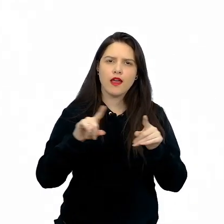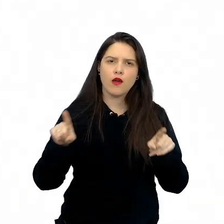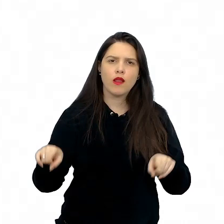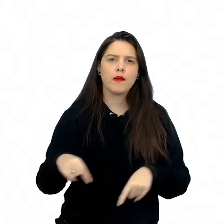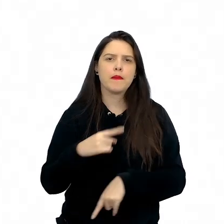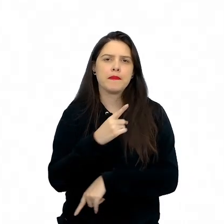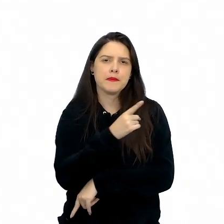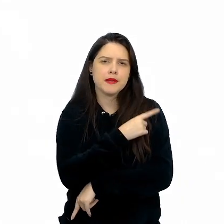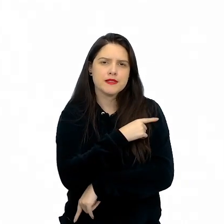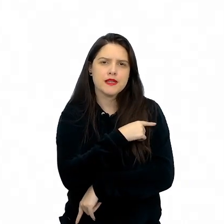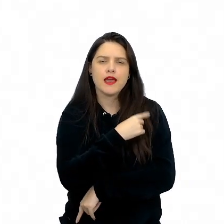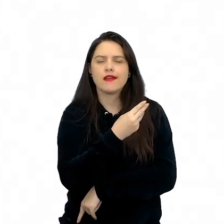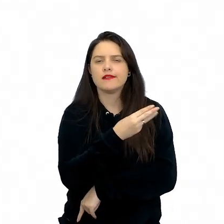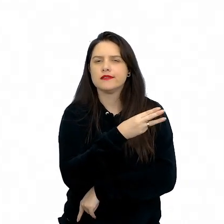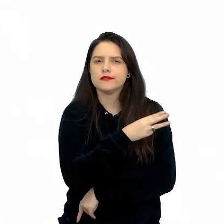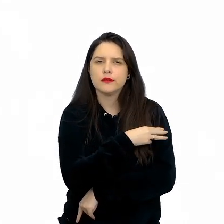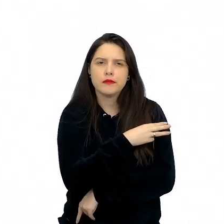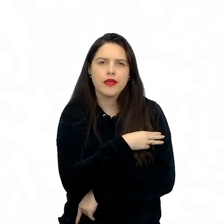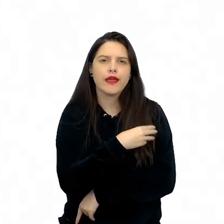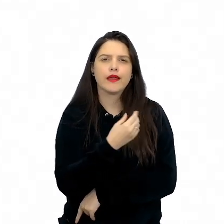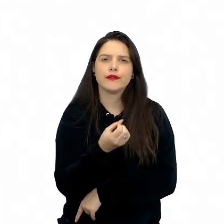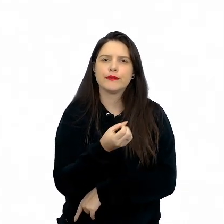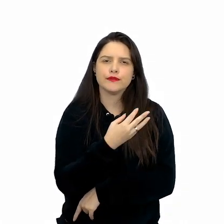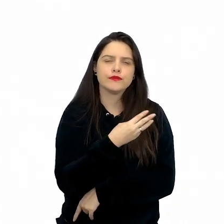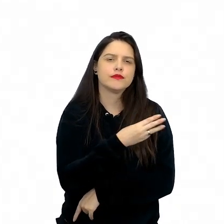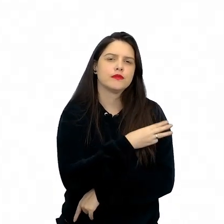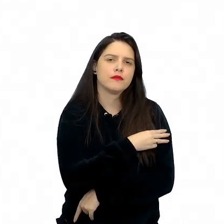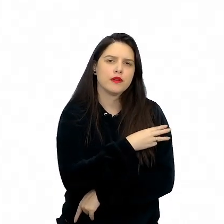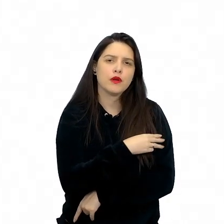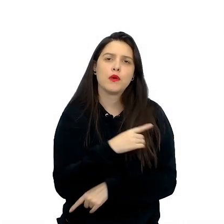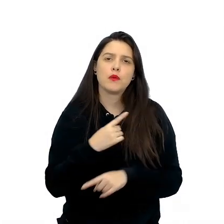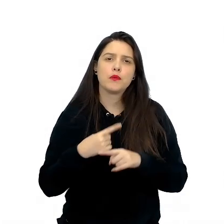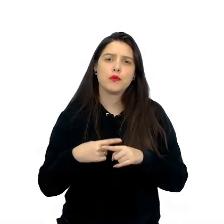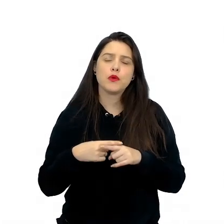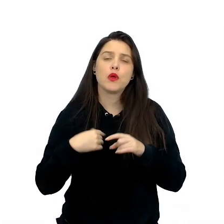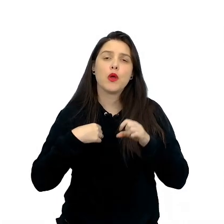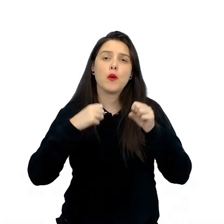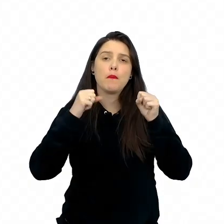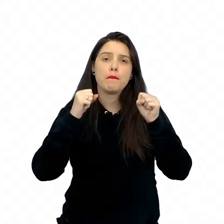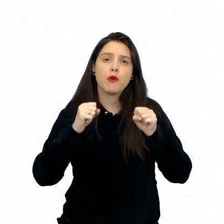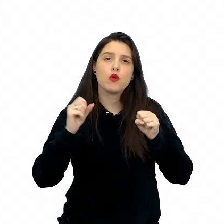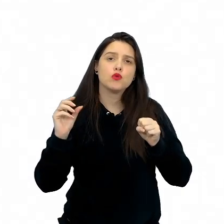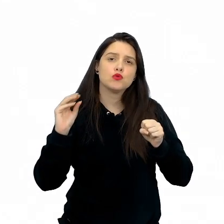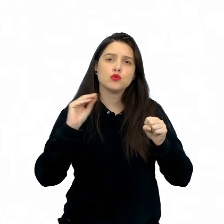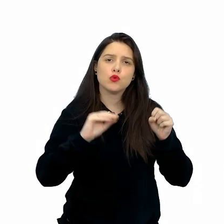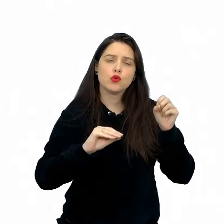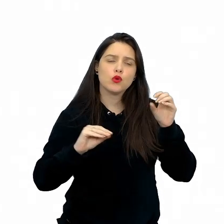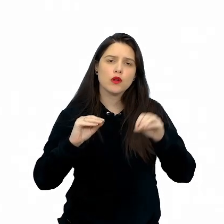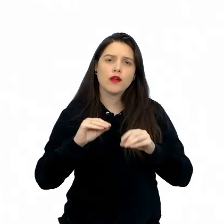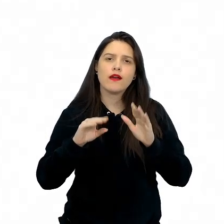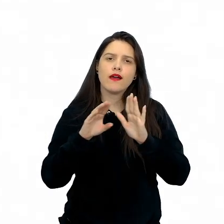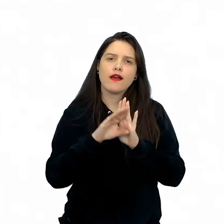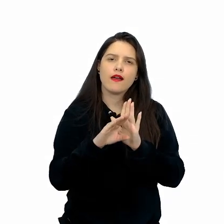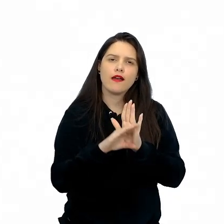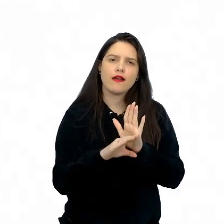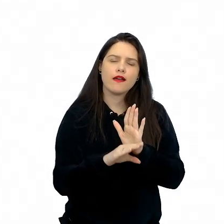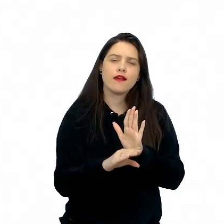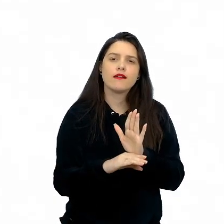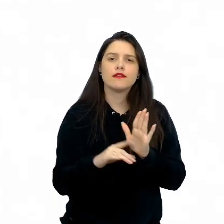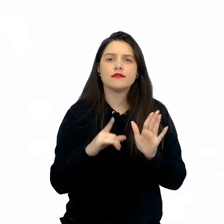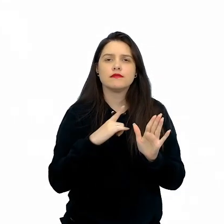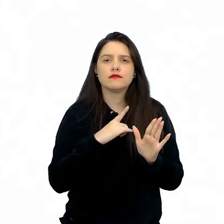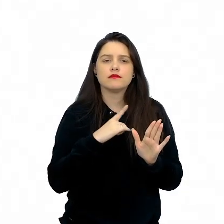do ensino médio, ou todo o ensino médio. Por quê? Porque eu posso colocar lá para o meu colega o que eu